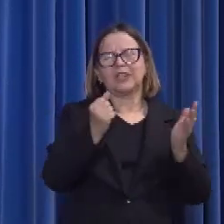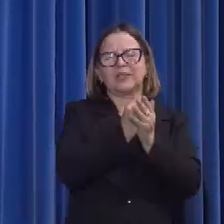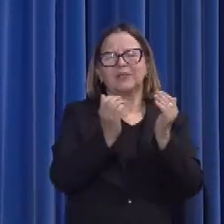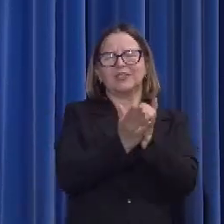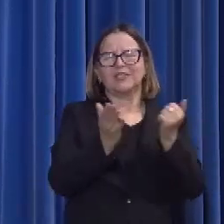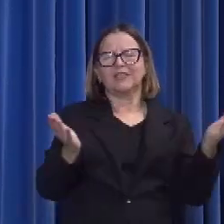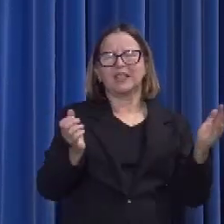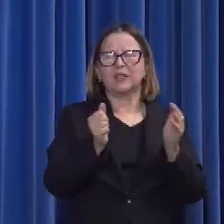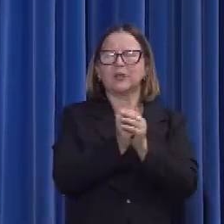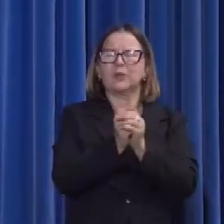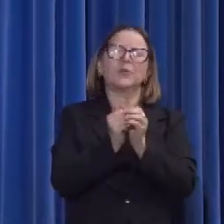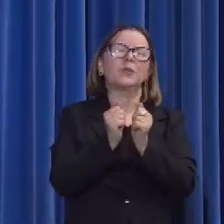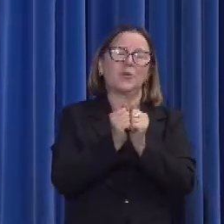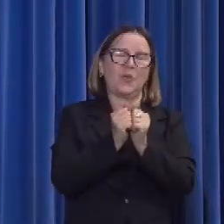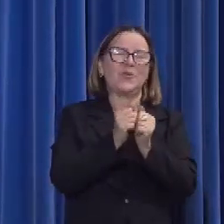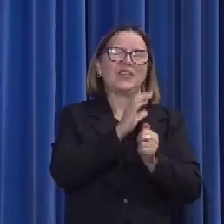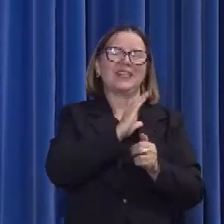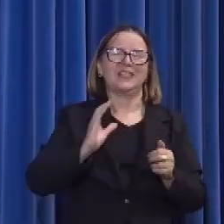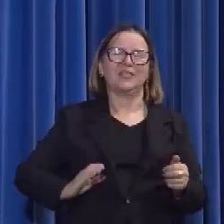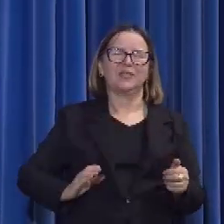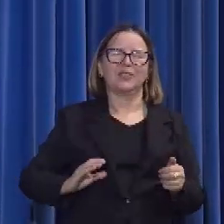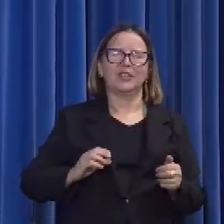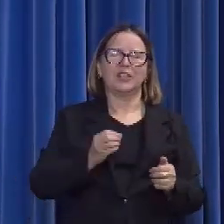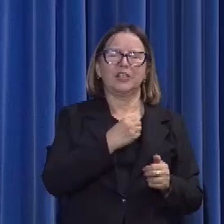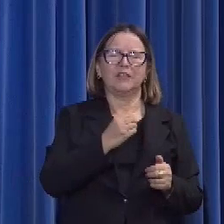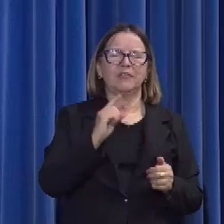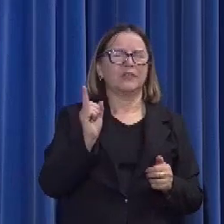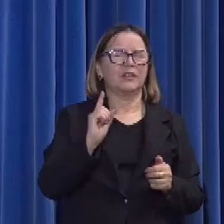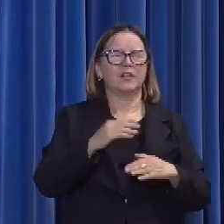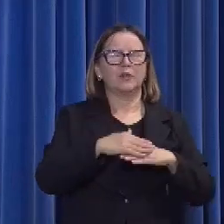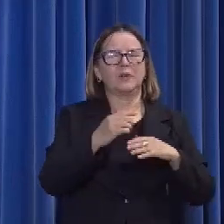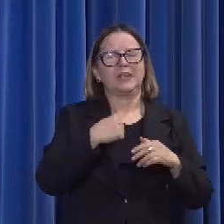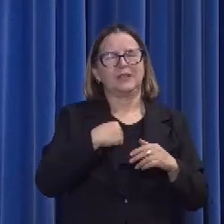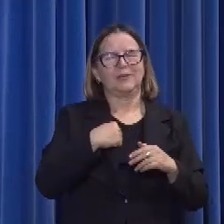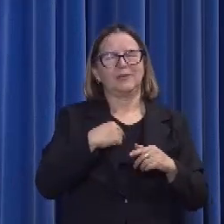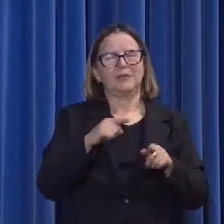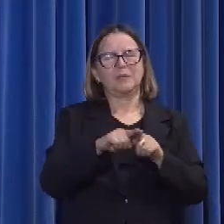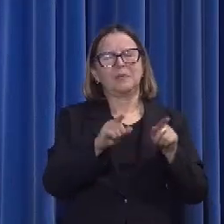Cristo e vivo não mais eu, mas Cristo vive em mim. Faz isso, Pai.